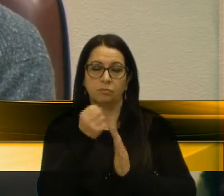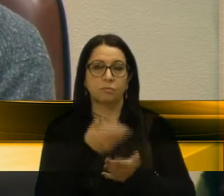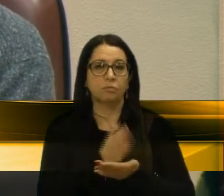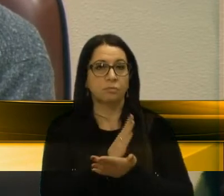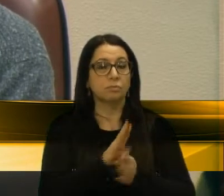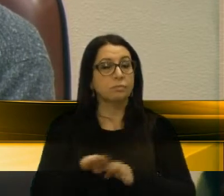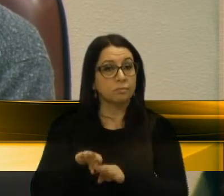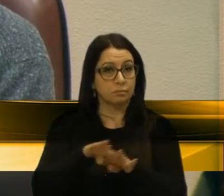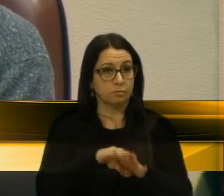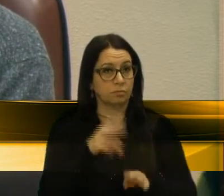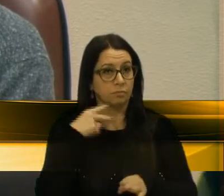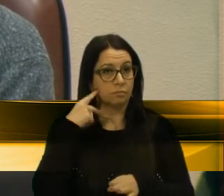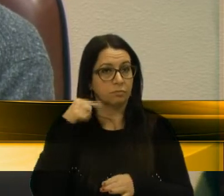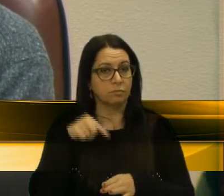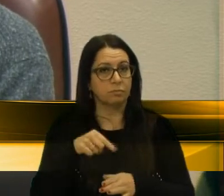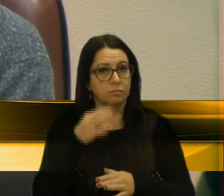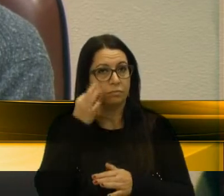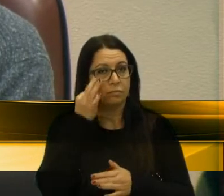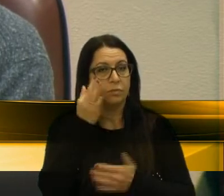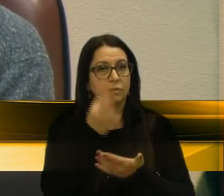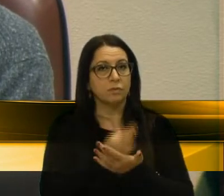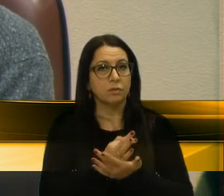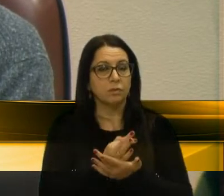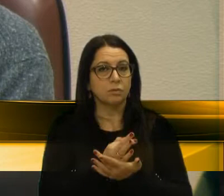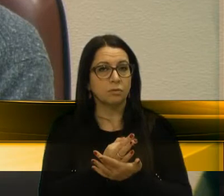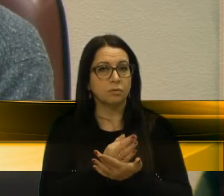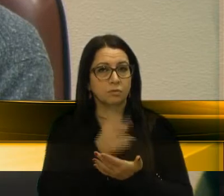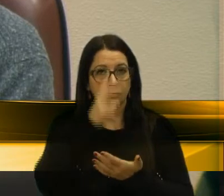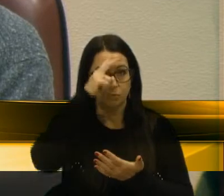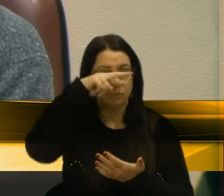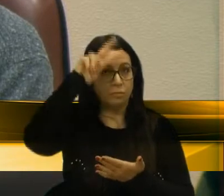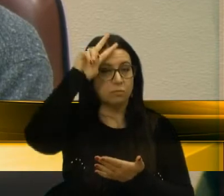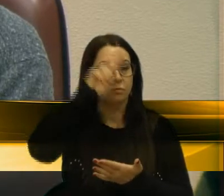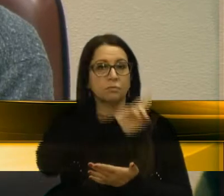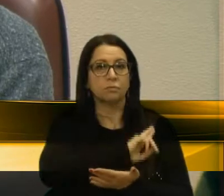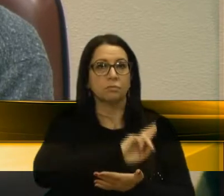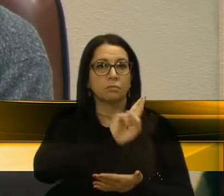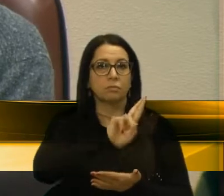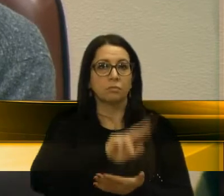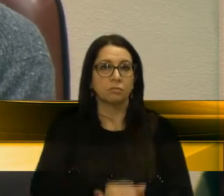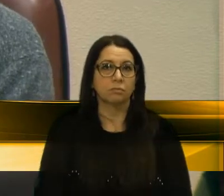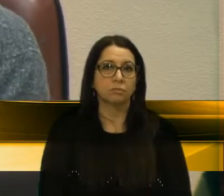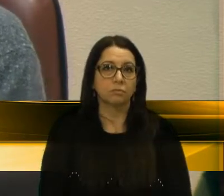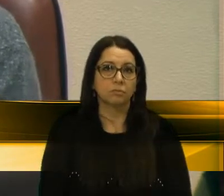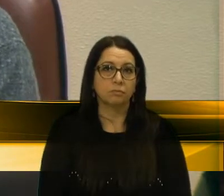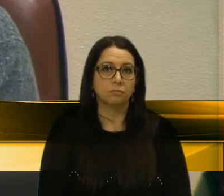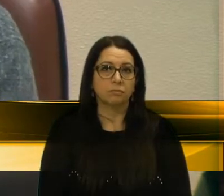por unanimidade dos vereadores, com a ausência do vereador Edson da Rosa, que está em representação.